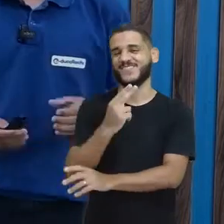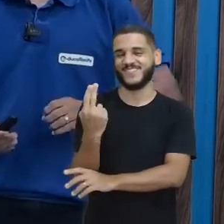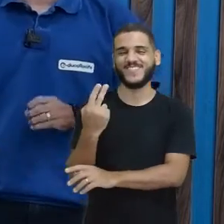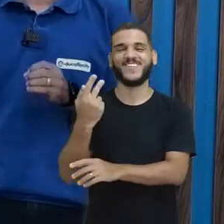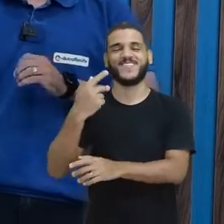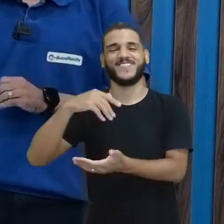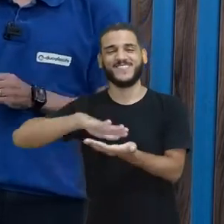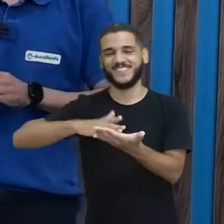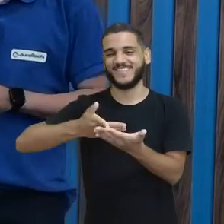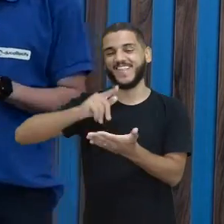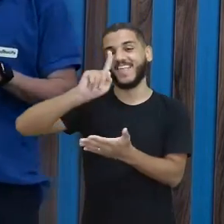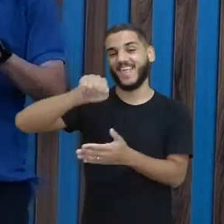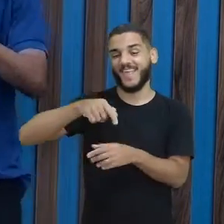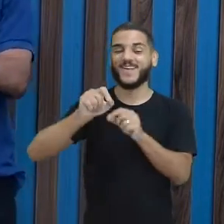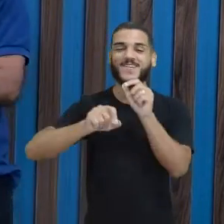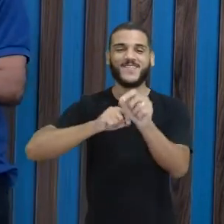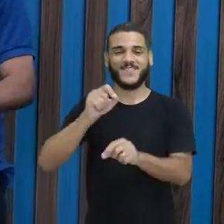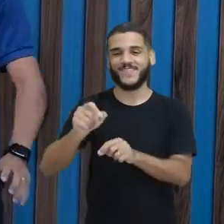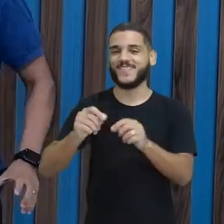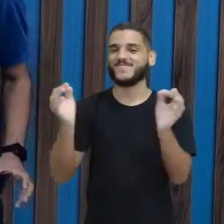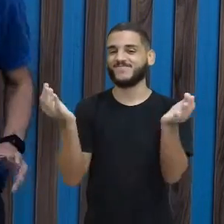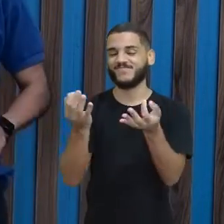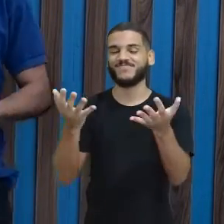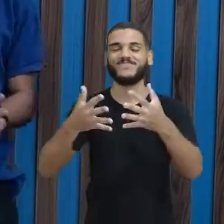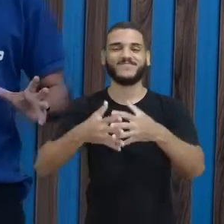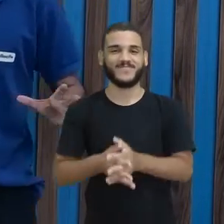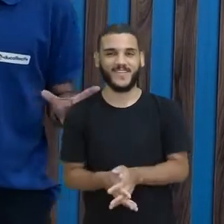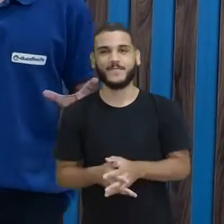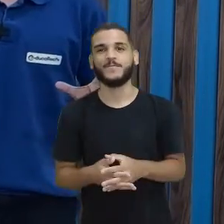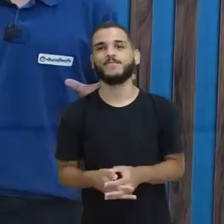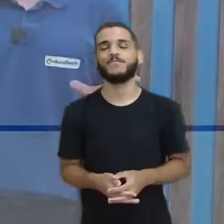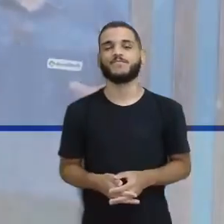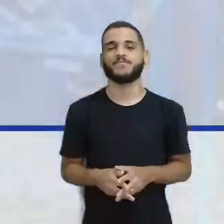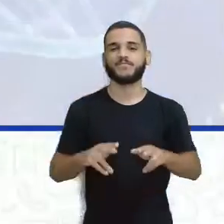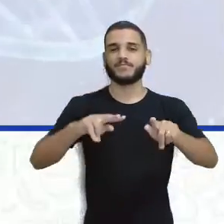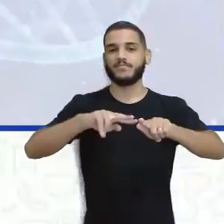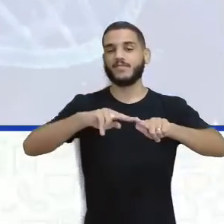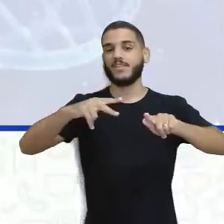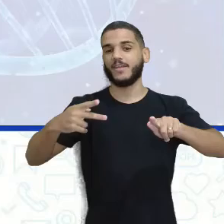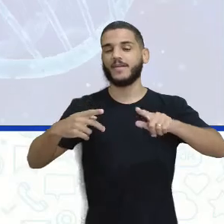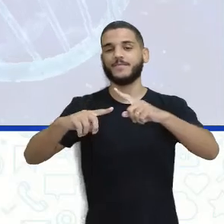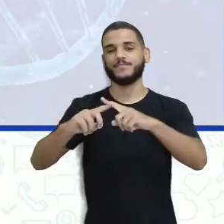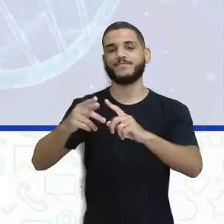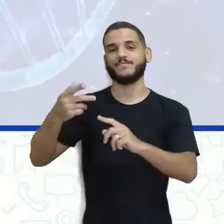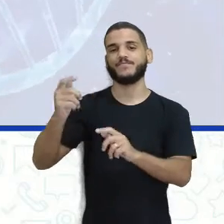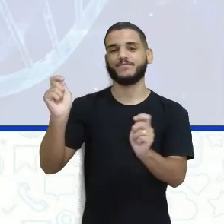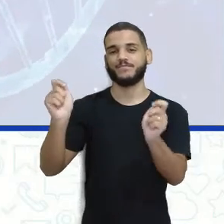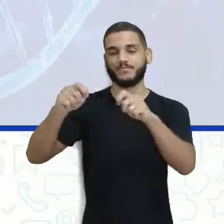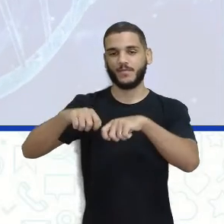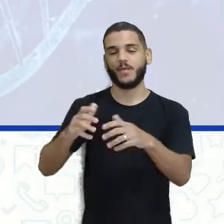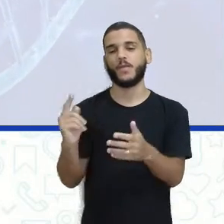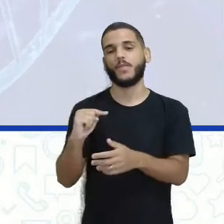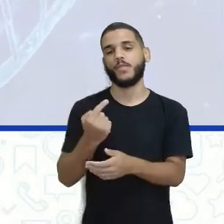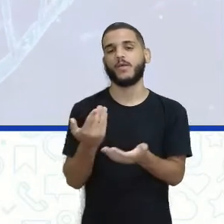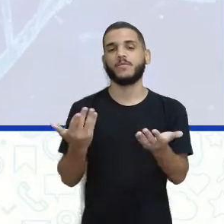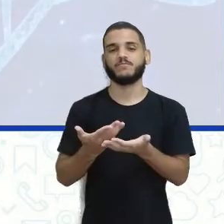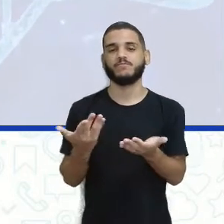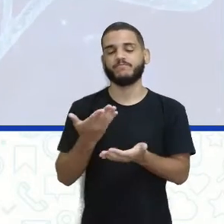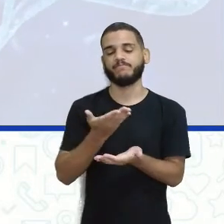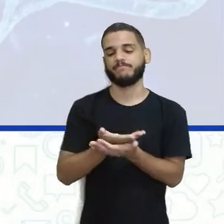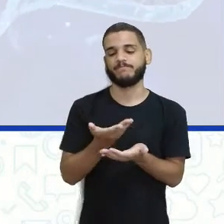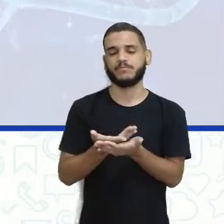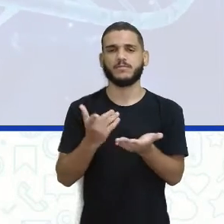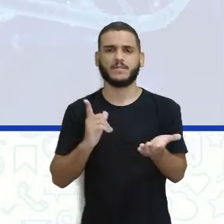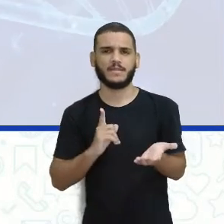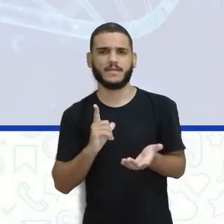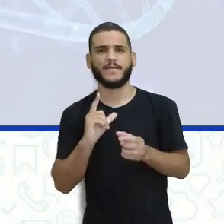Bola, exatamente, e vamos embora. Então, genética vezes probabilidade, e a gente vai estudar hoje esses elementos, que é